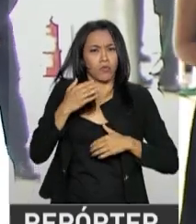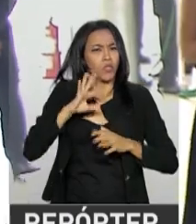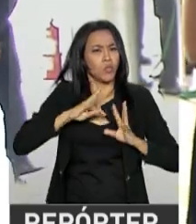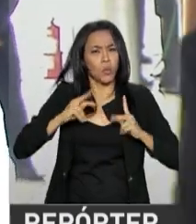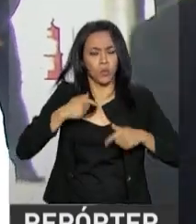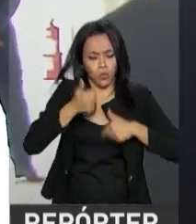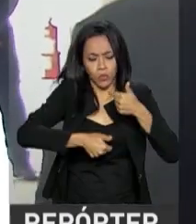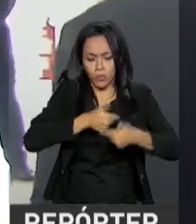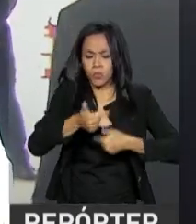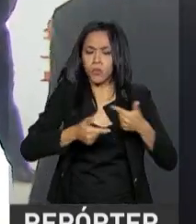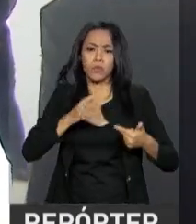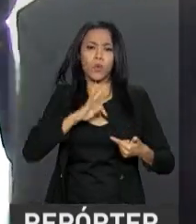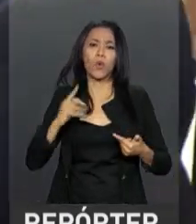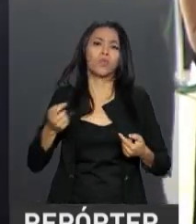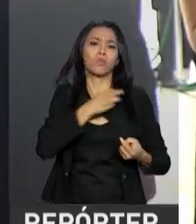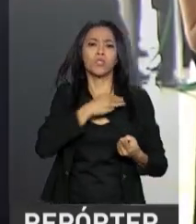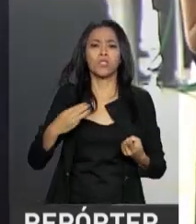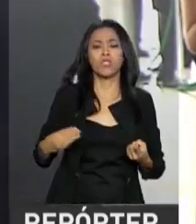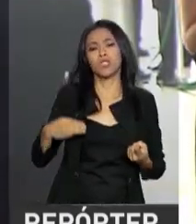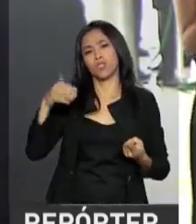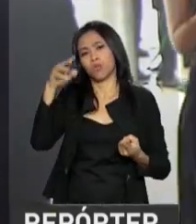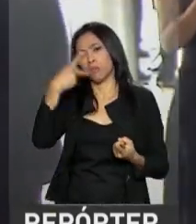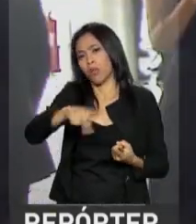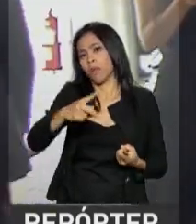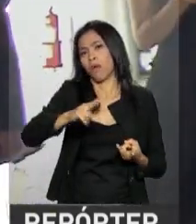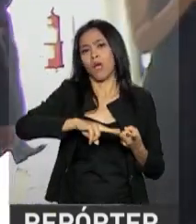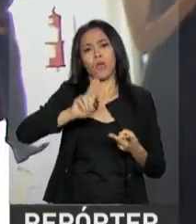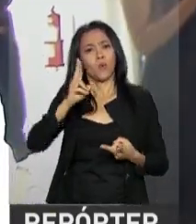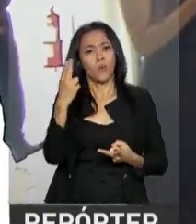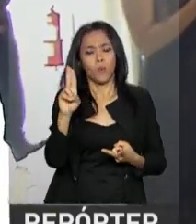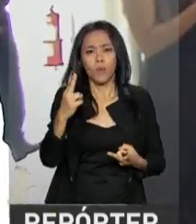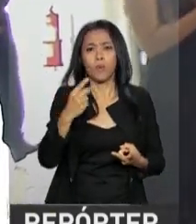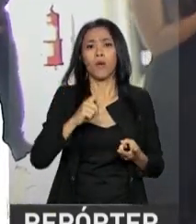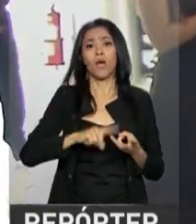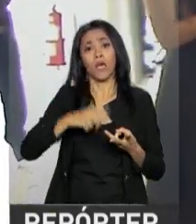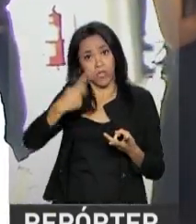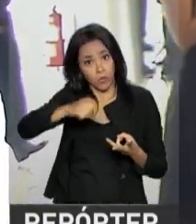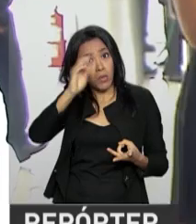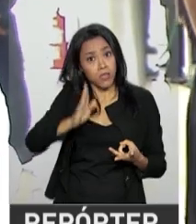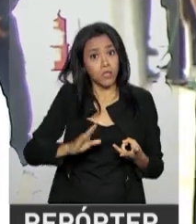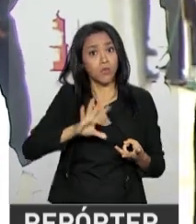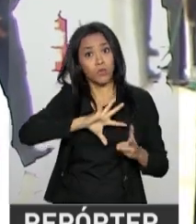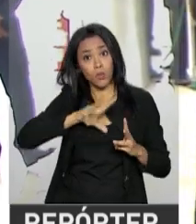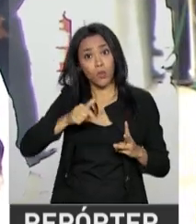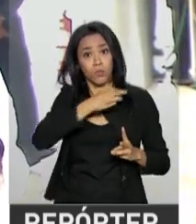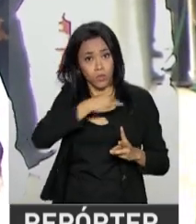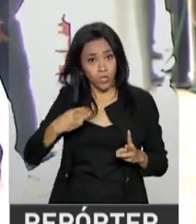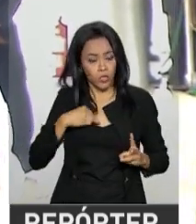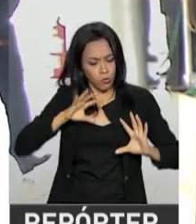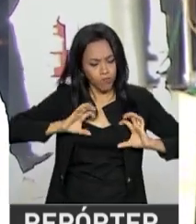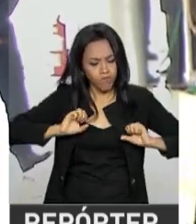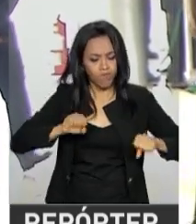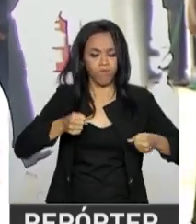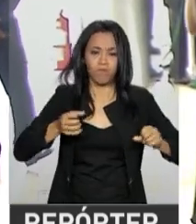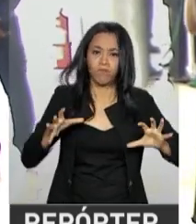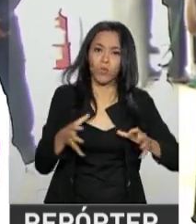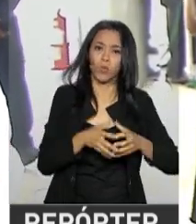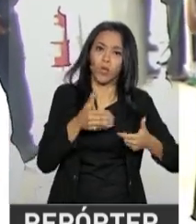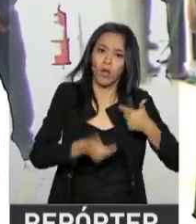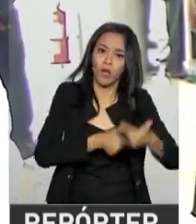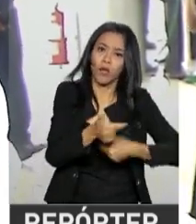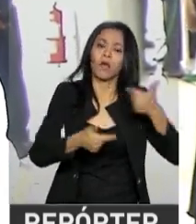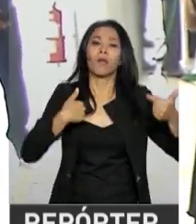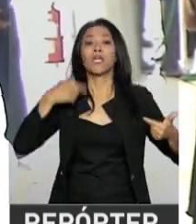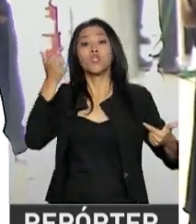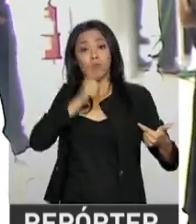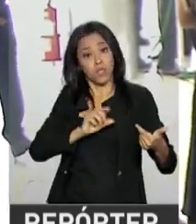todos os ministros do paraguai da argentina e do uruguai além de nós aqui no brasil estão muito empenhados para que nós tenhamos a condição de